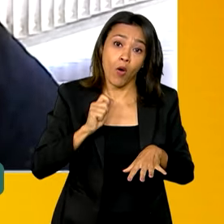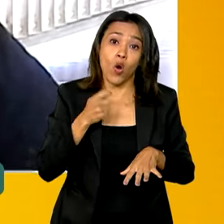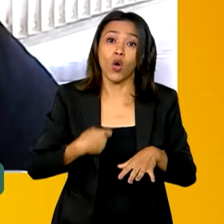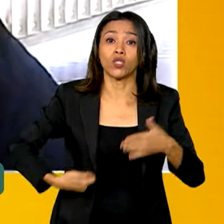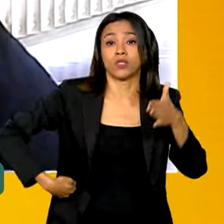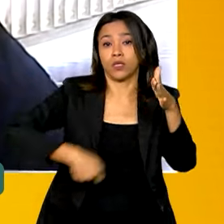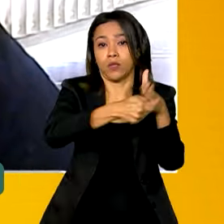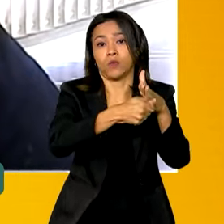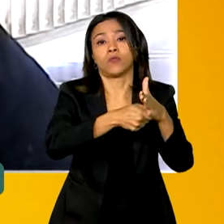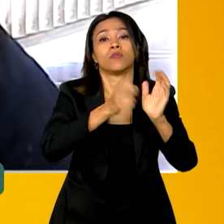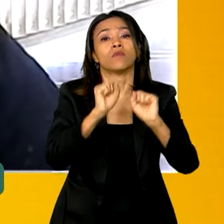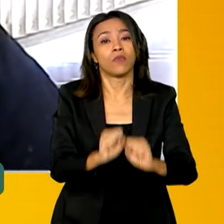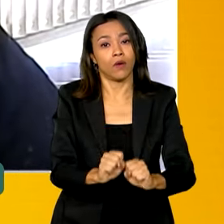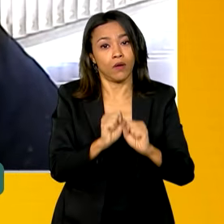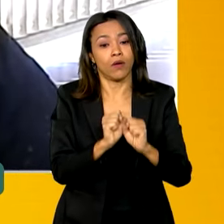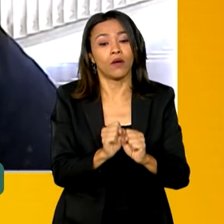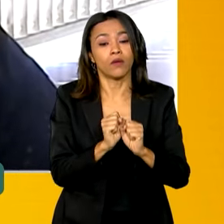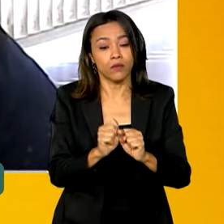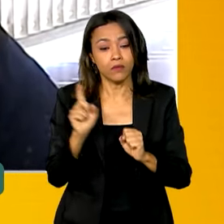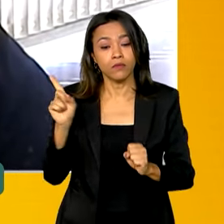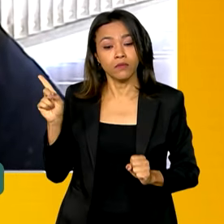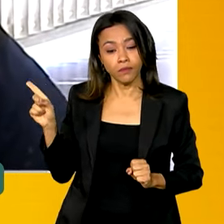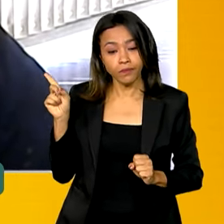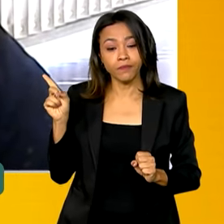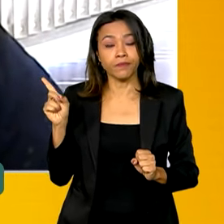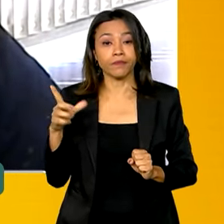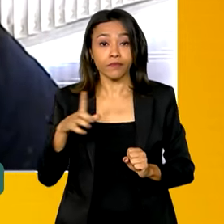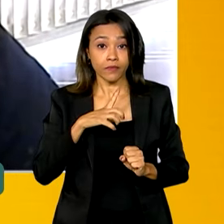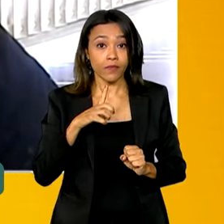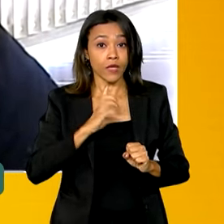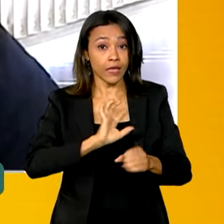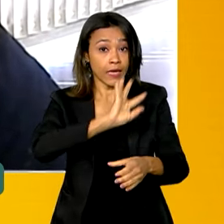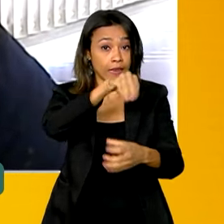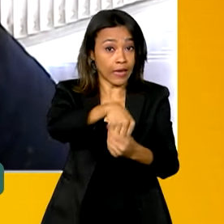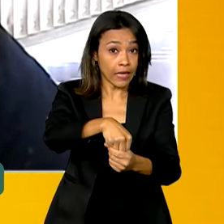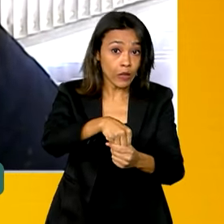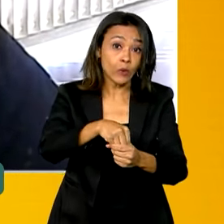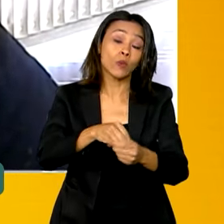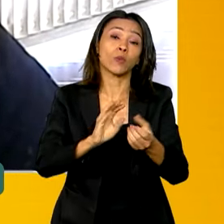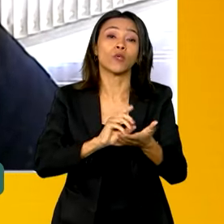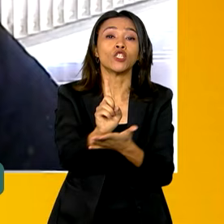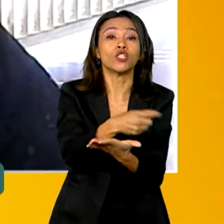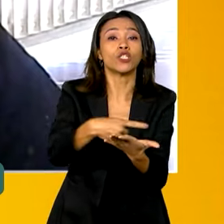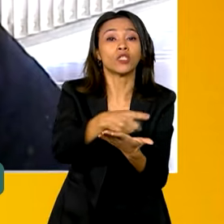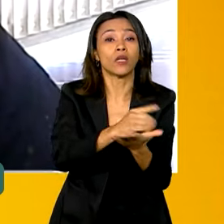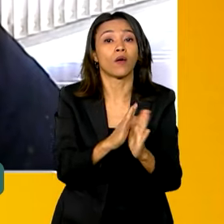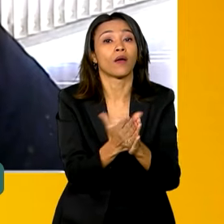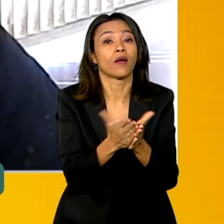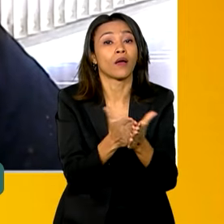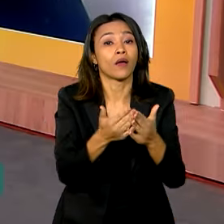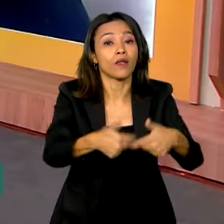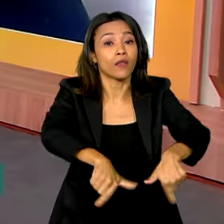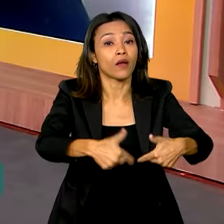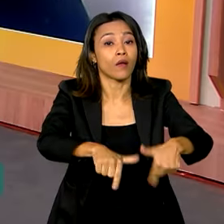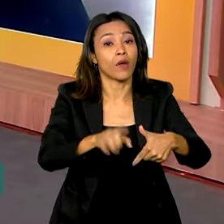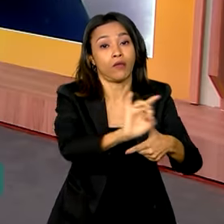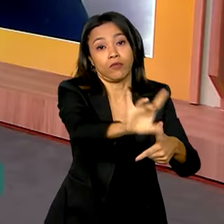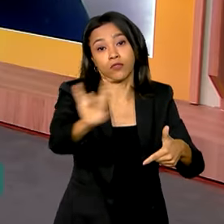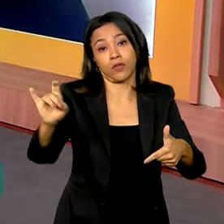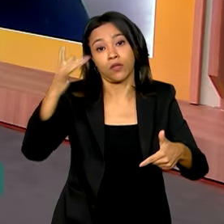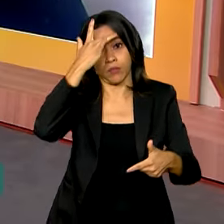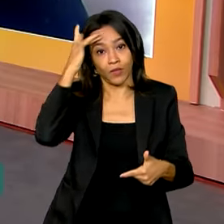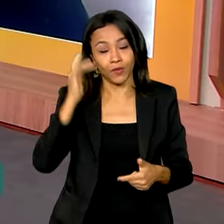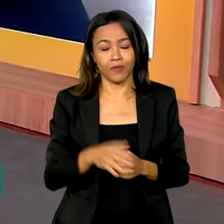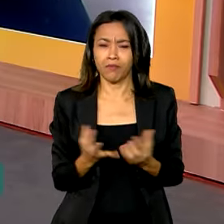denúncia através da área de denúncia na carteira de trabalho digital de cada trabalhador. Maravilha,